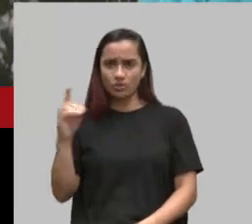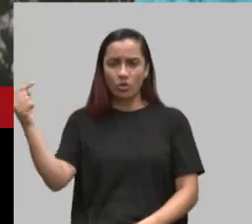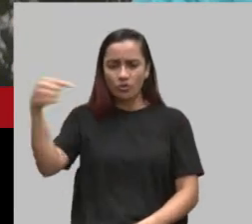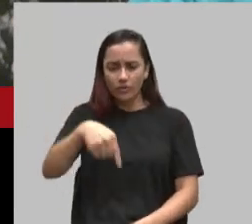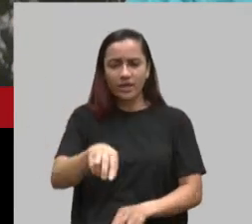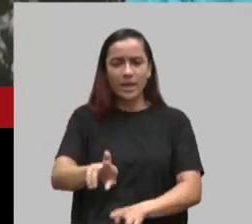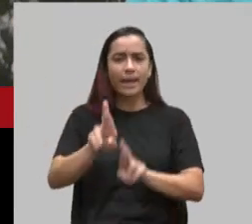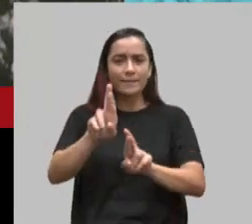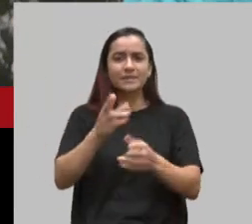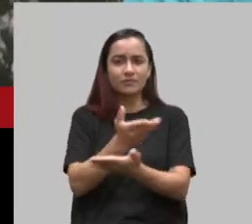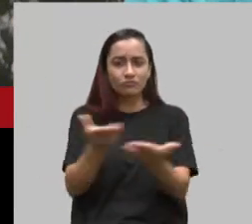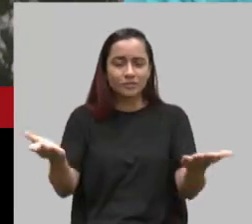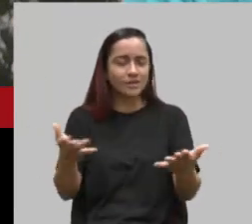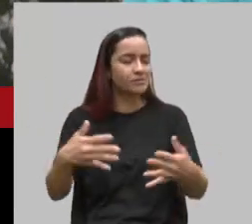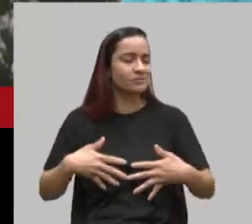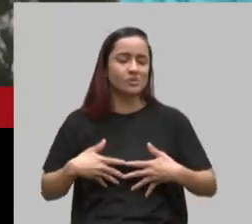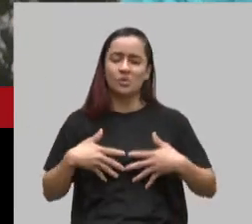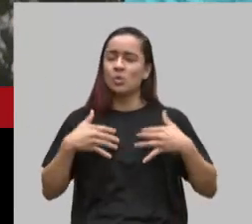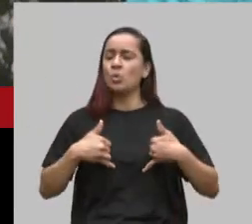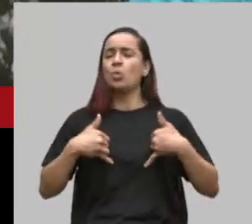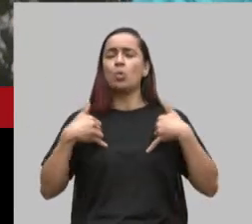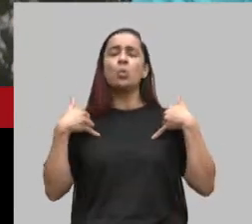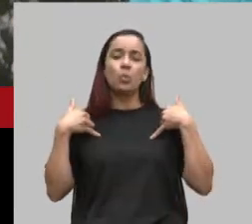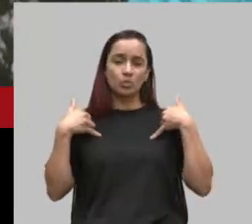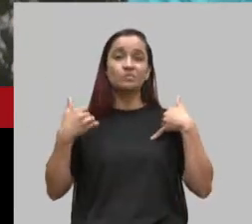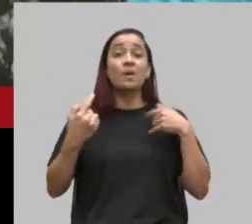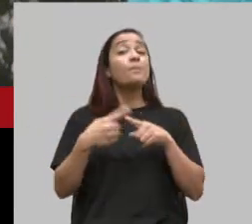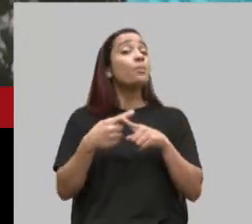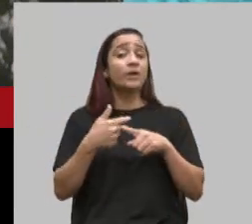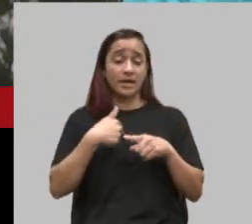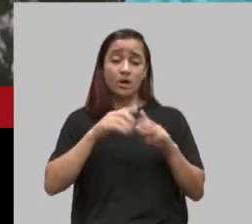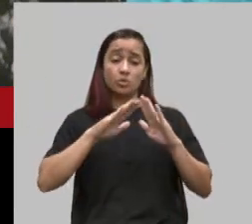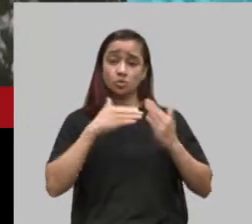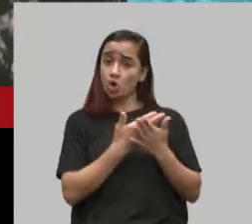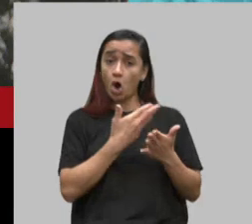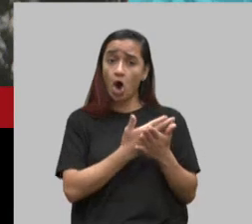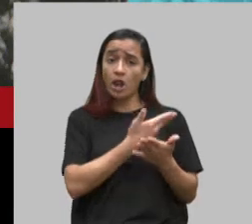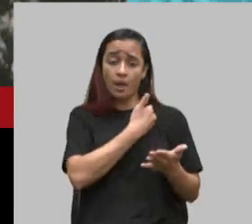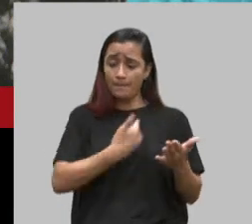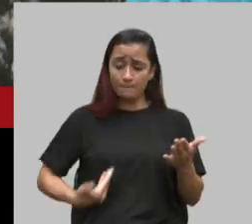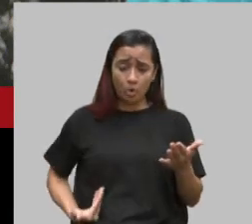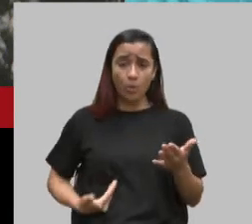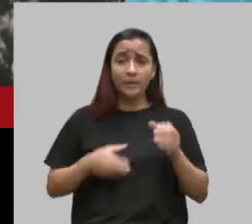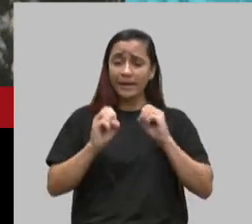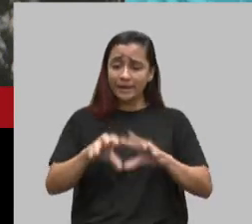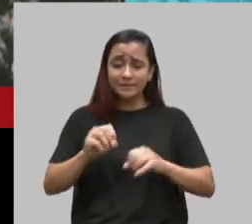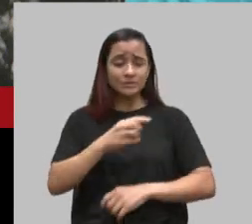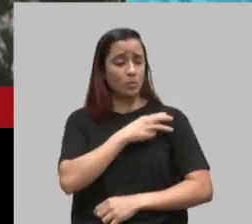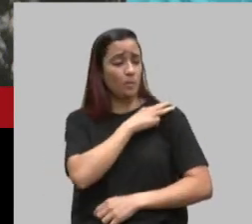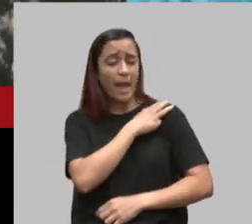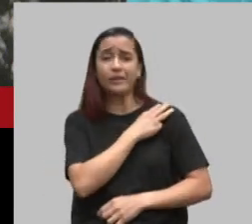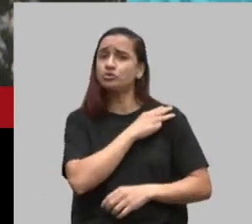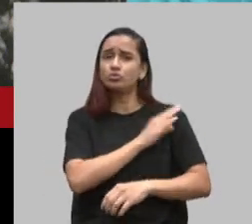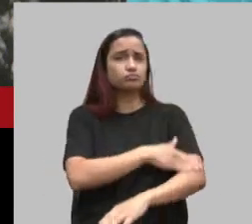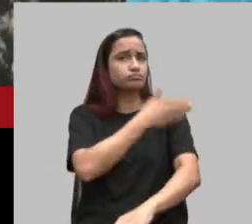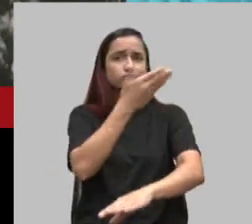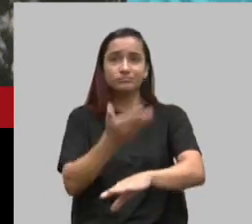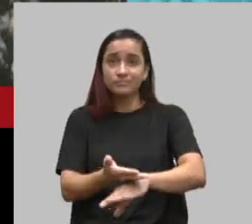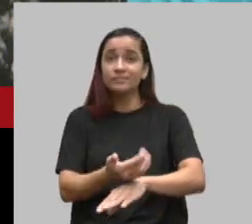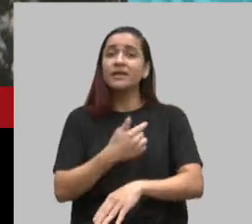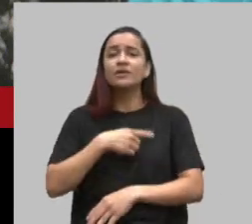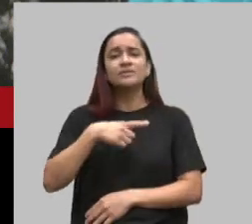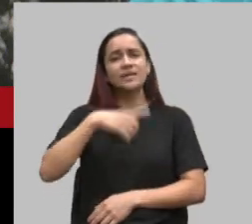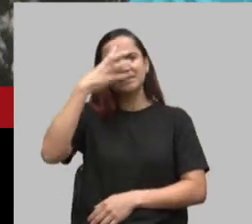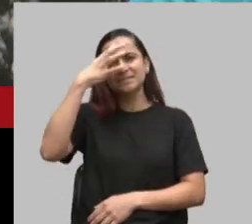uma honra porque eu sou estudante de escola pública de Ensino Médio integral e todos nós E eu também tenho certeza que